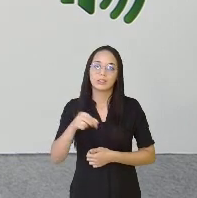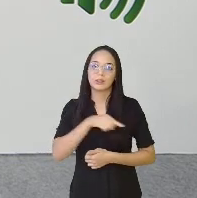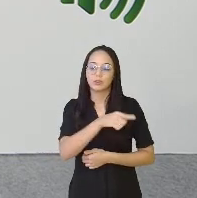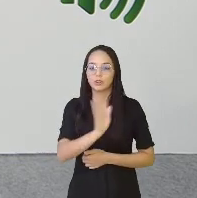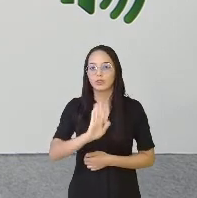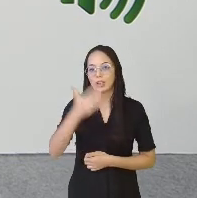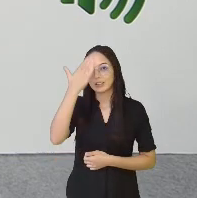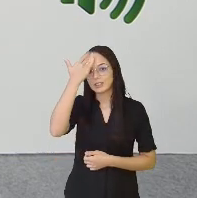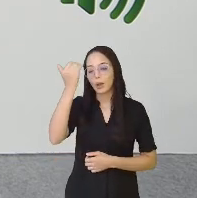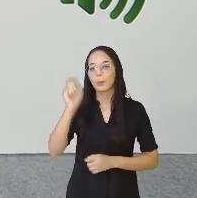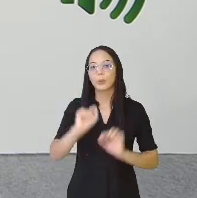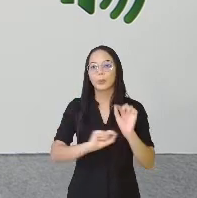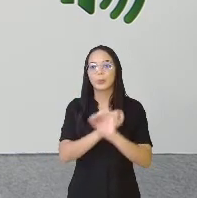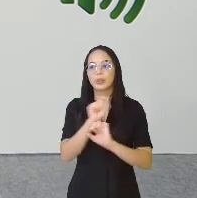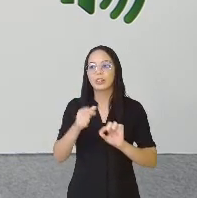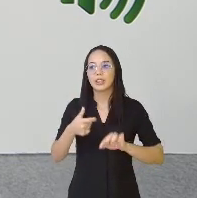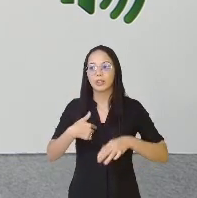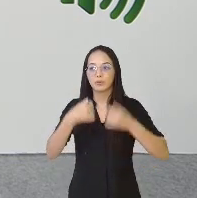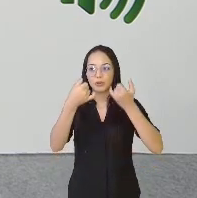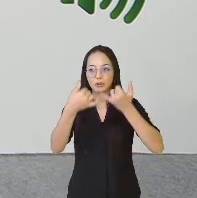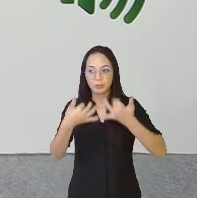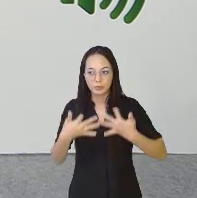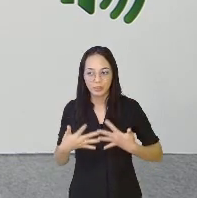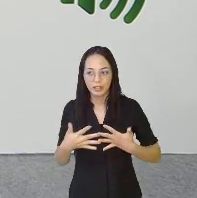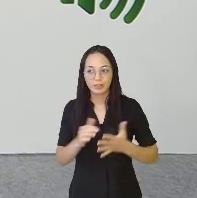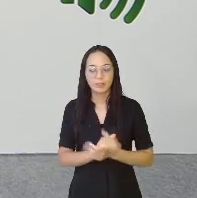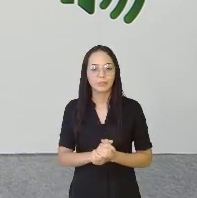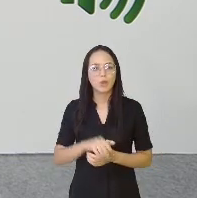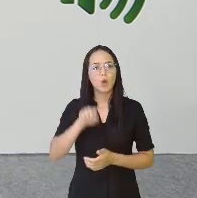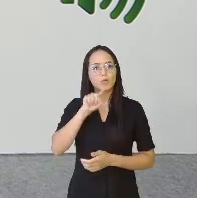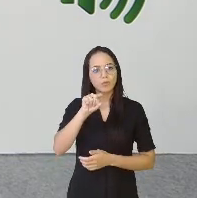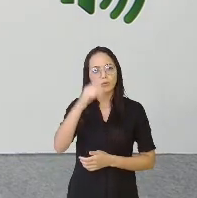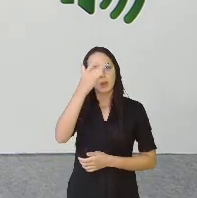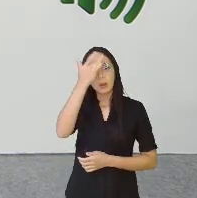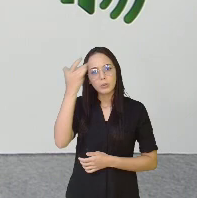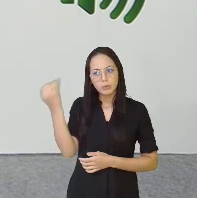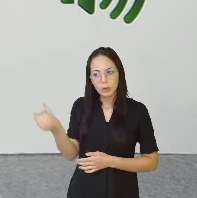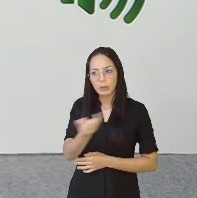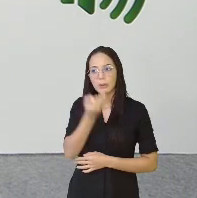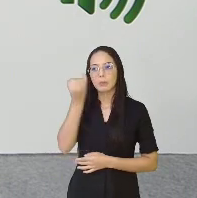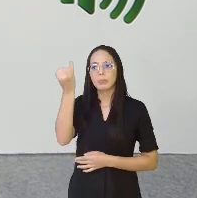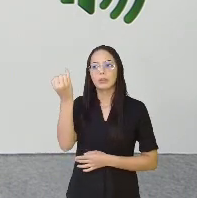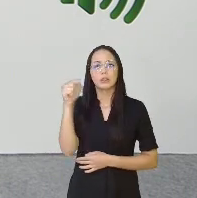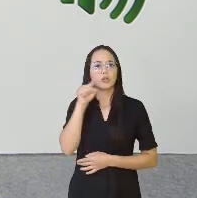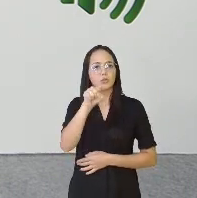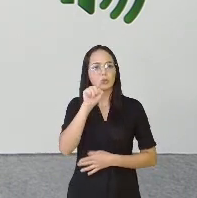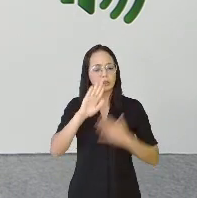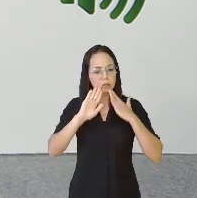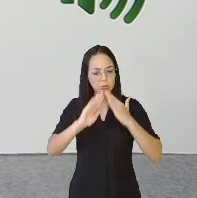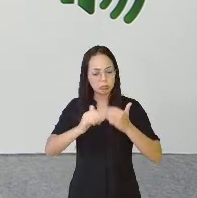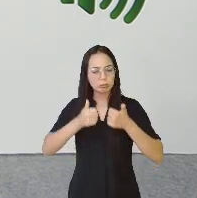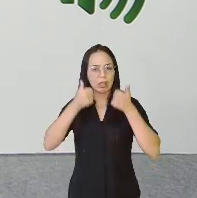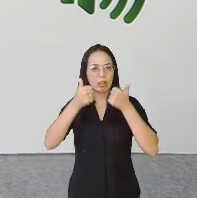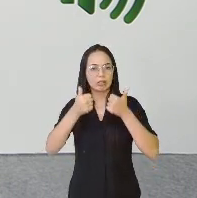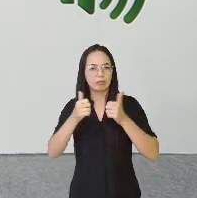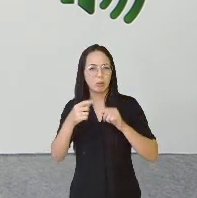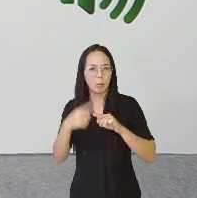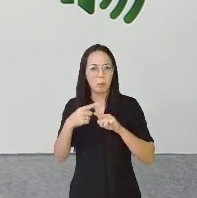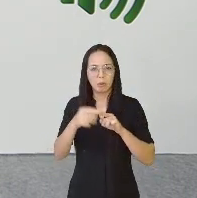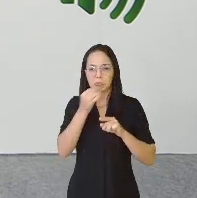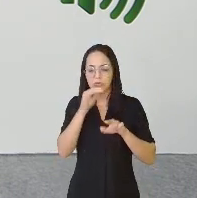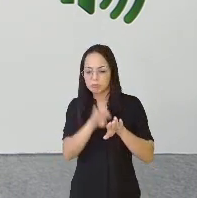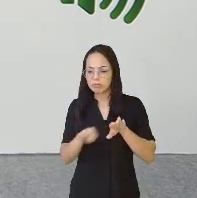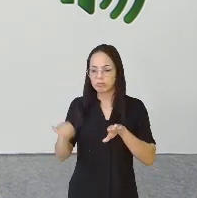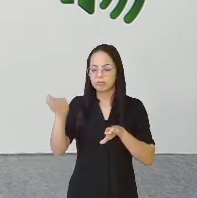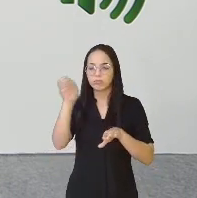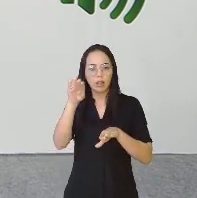já sabe o que eu vou dizer. Muito bem, você é uma pessoa muito importante, você é o melhor. Não porque você é melhor do que